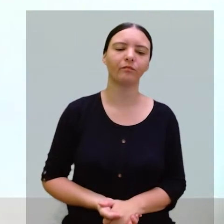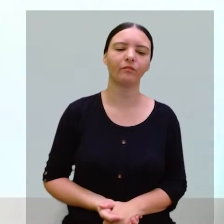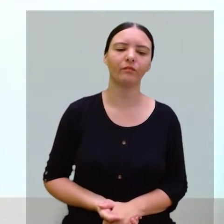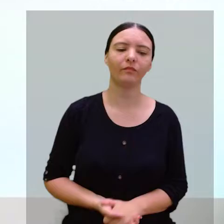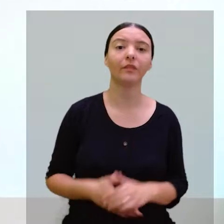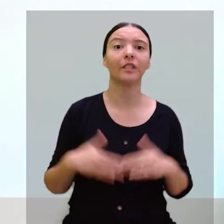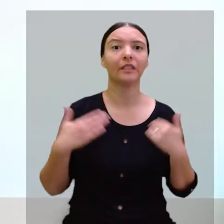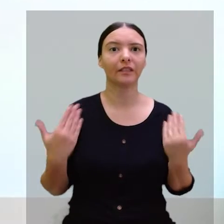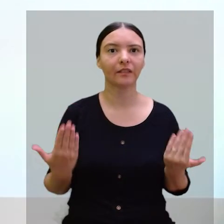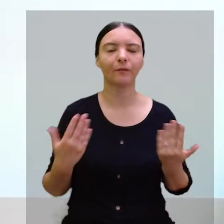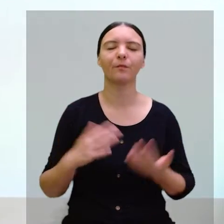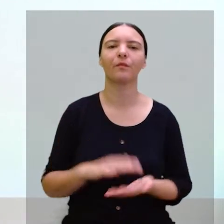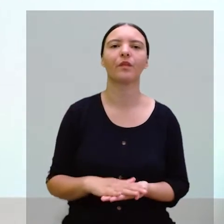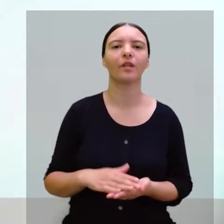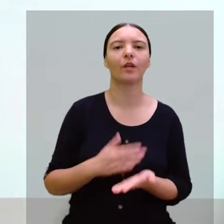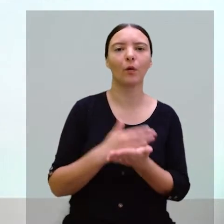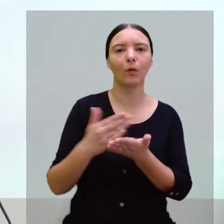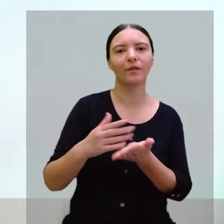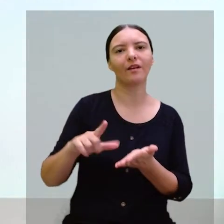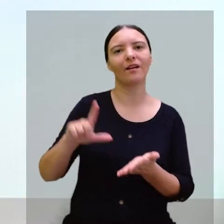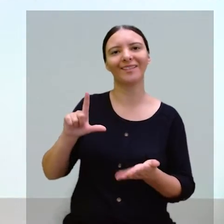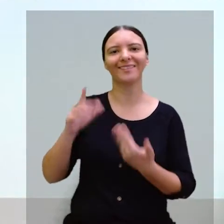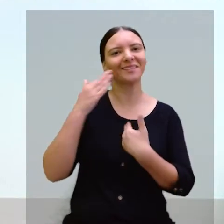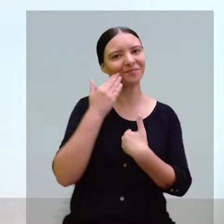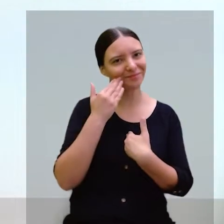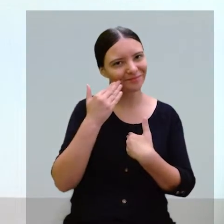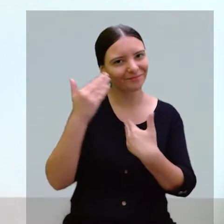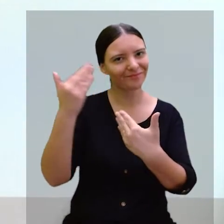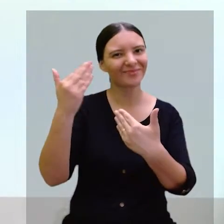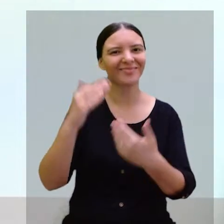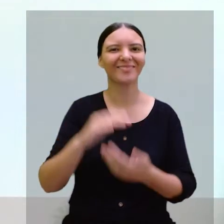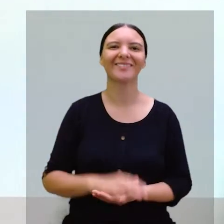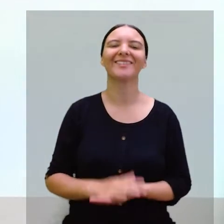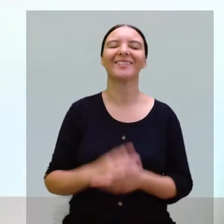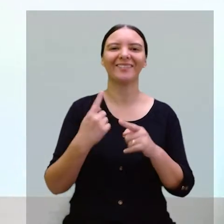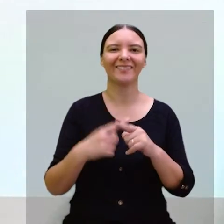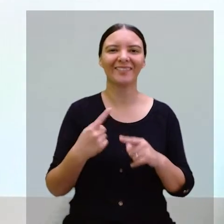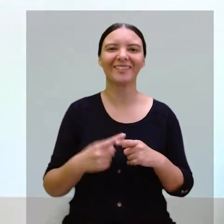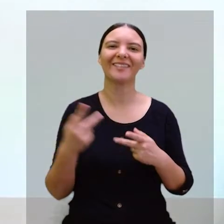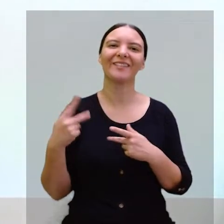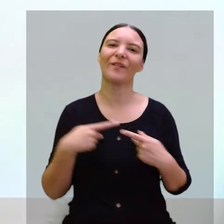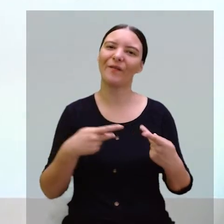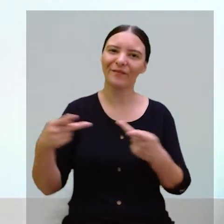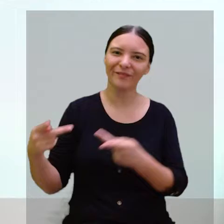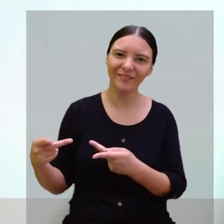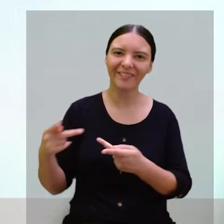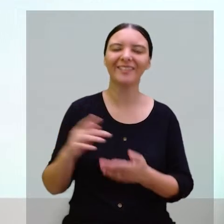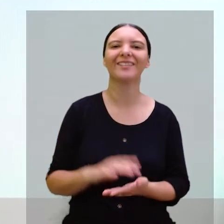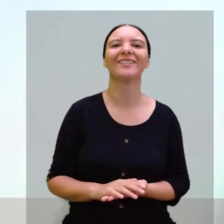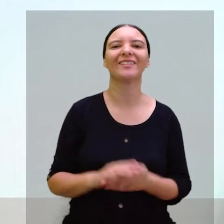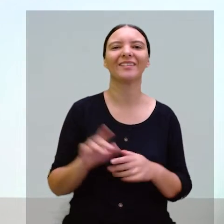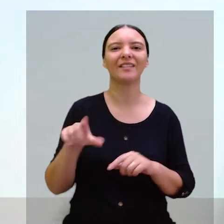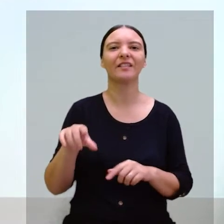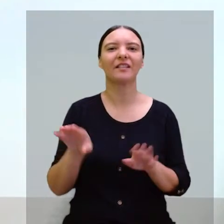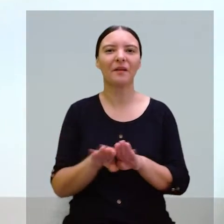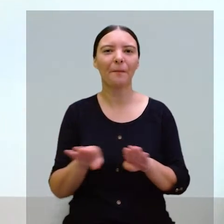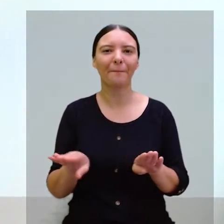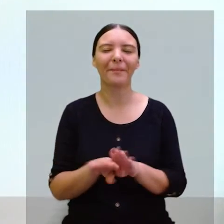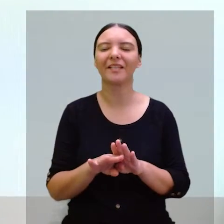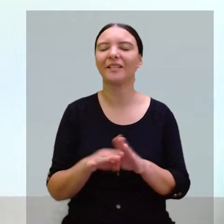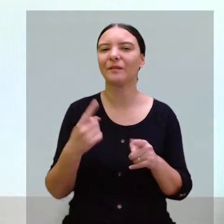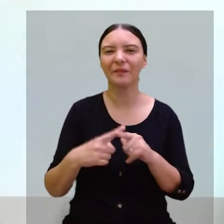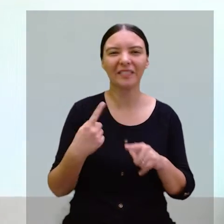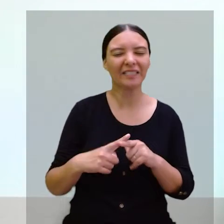Então, queria, antes de começar, agradecer, principalmente, agradecer ao Sempre um Papo pelo convite, pela curadoria. O pessoal é sempre